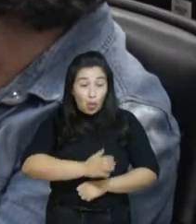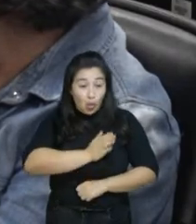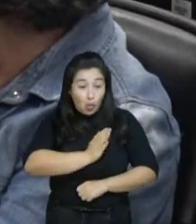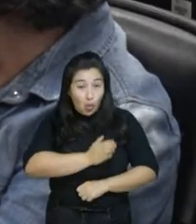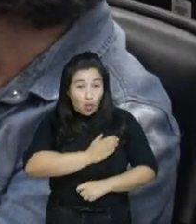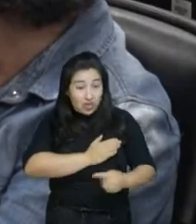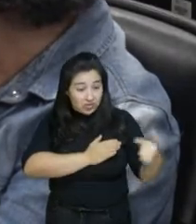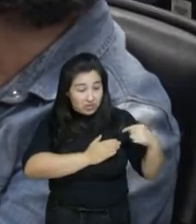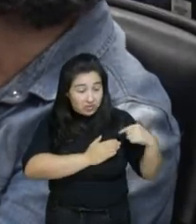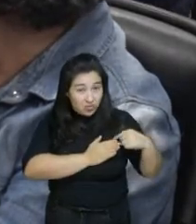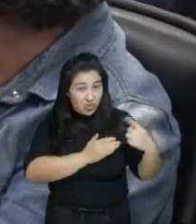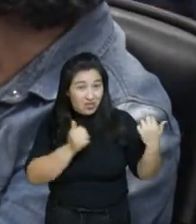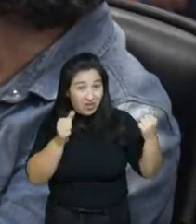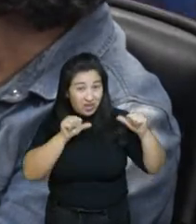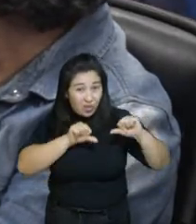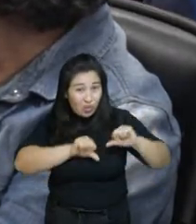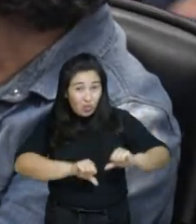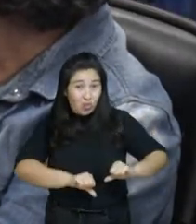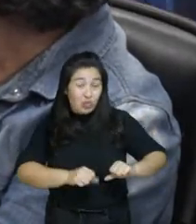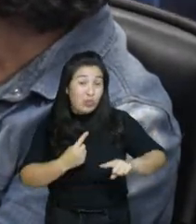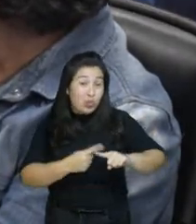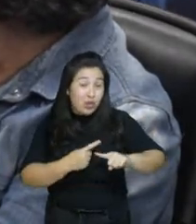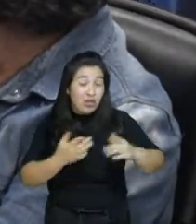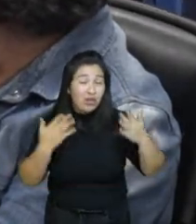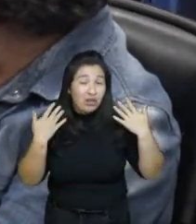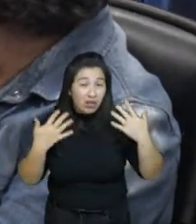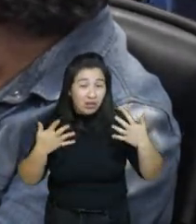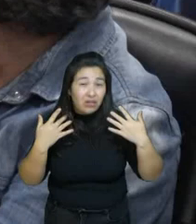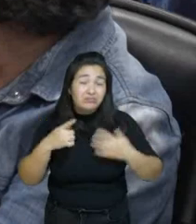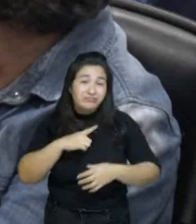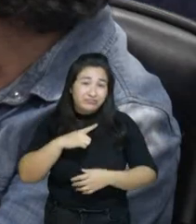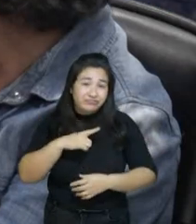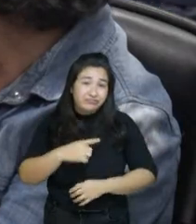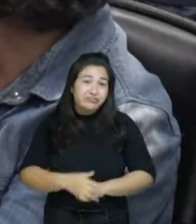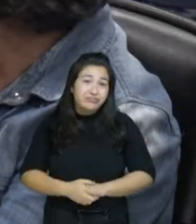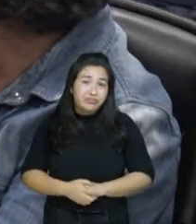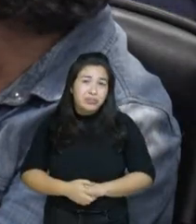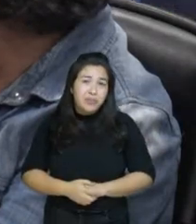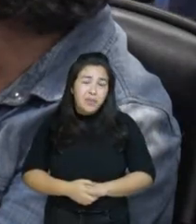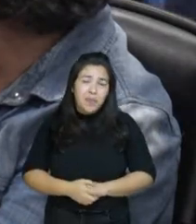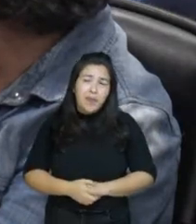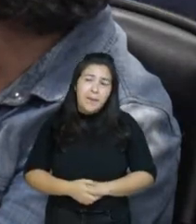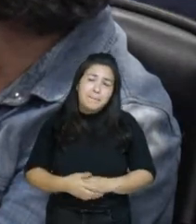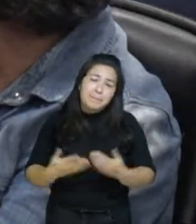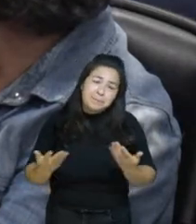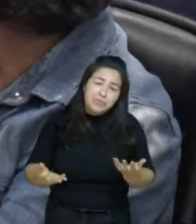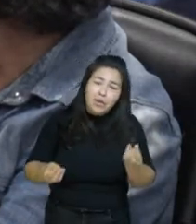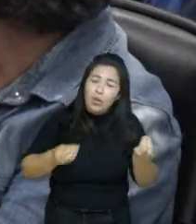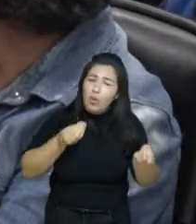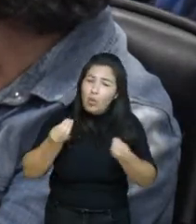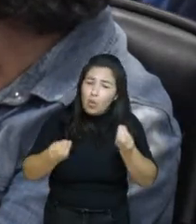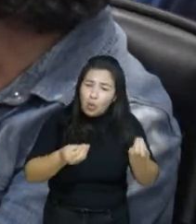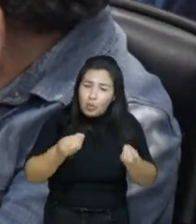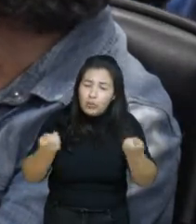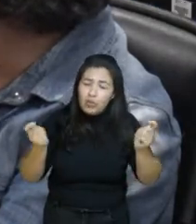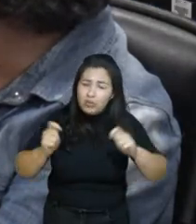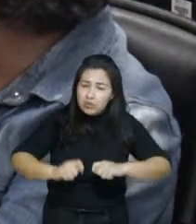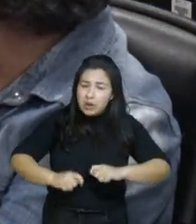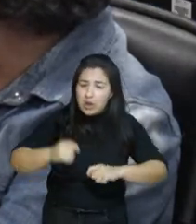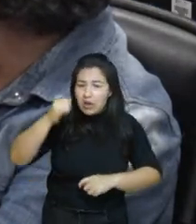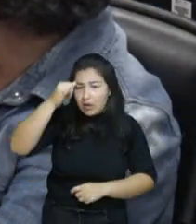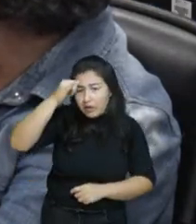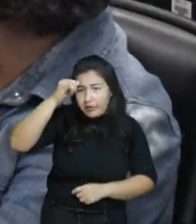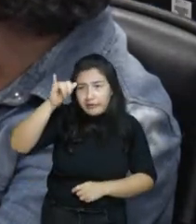como a professora citou. A minha inquietação é que atividades são prévias, né, para